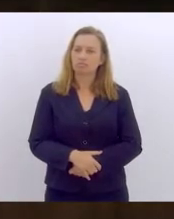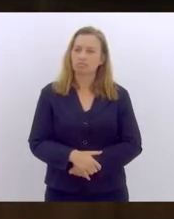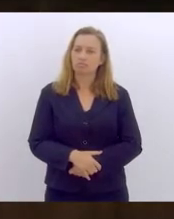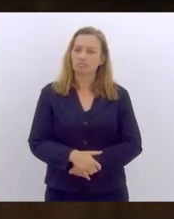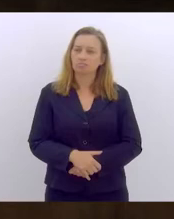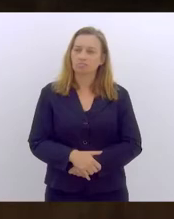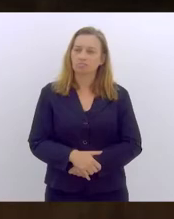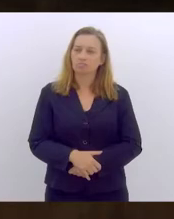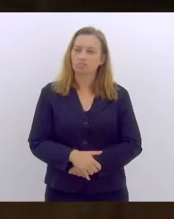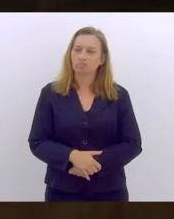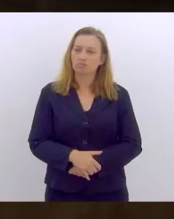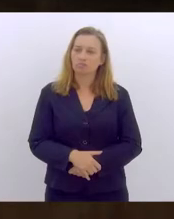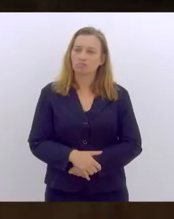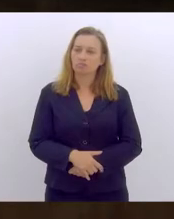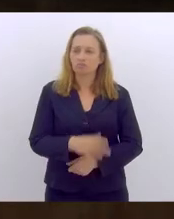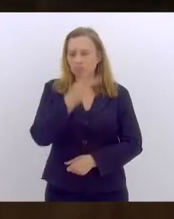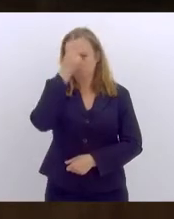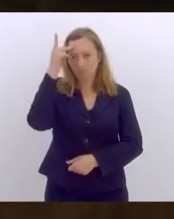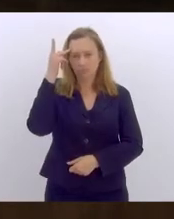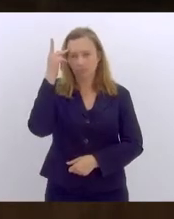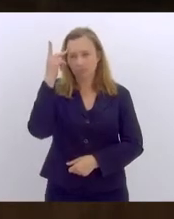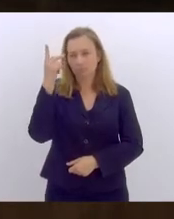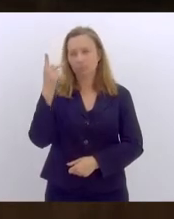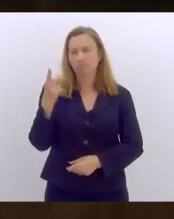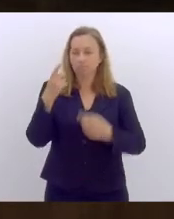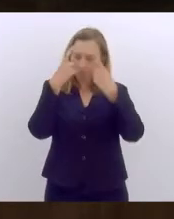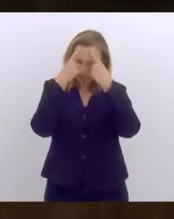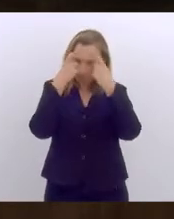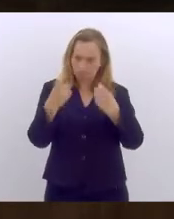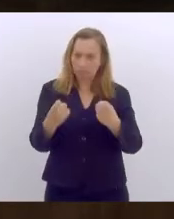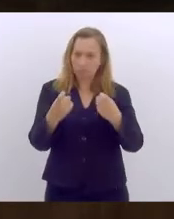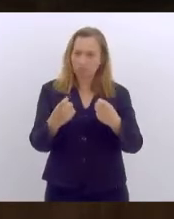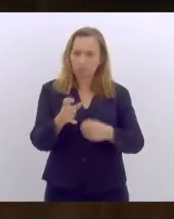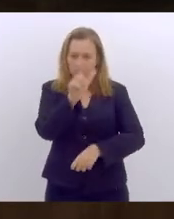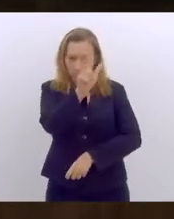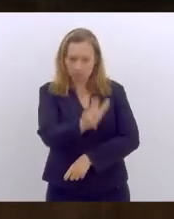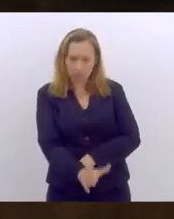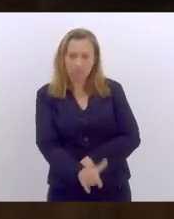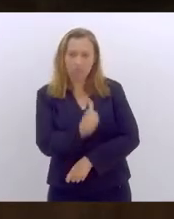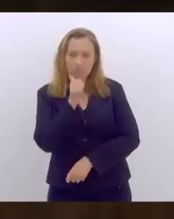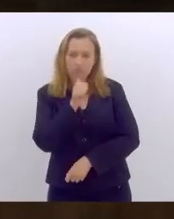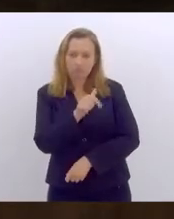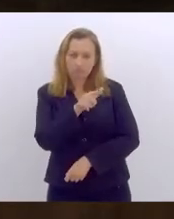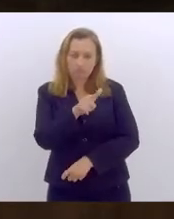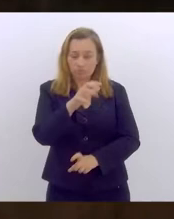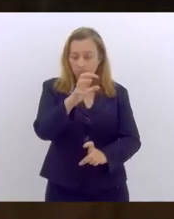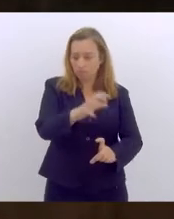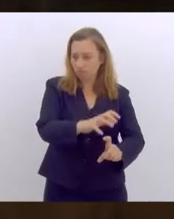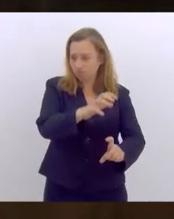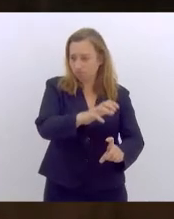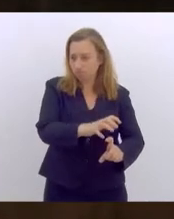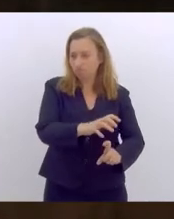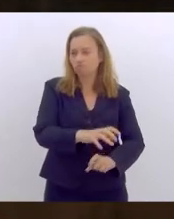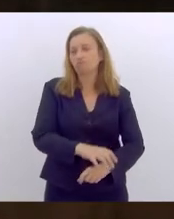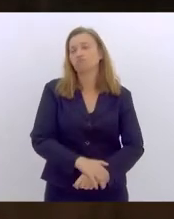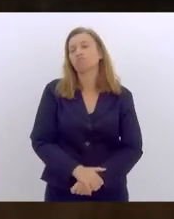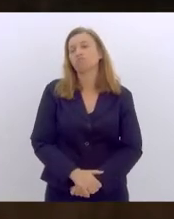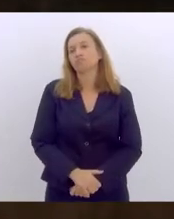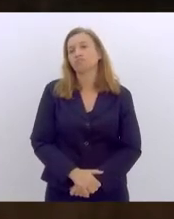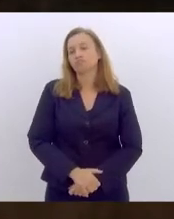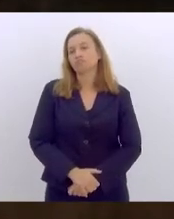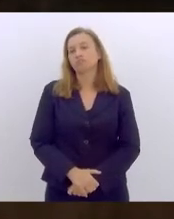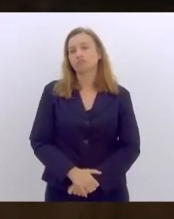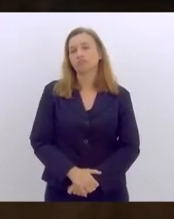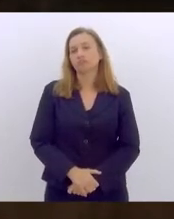violentando sexualmente aquela mulher e ela esteja recebendo a pressão dessa